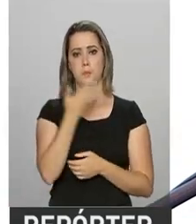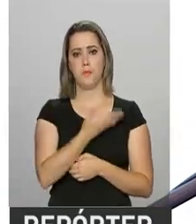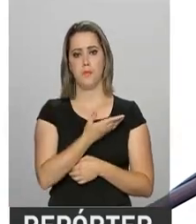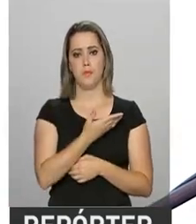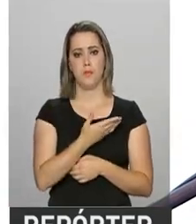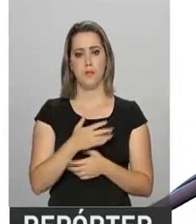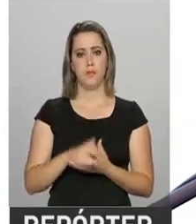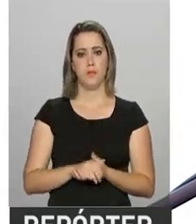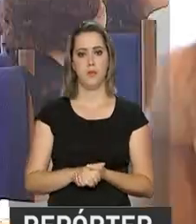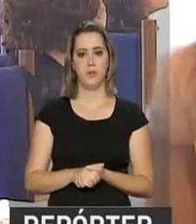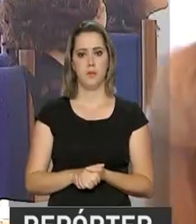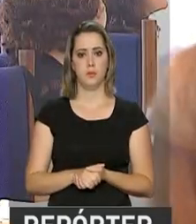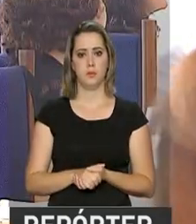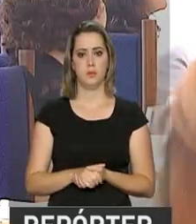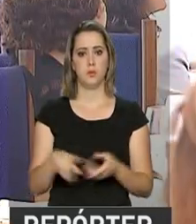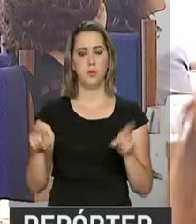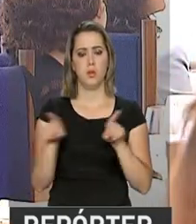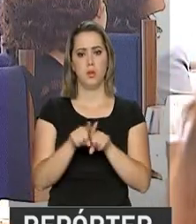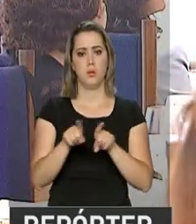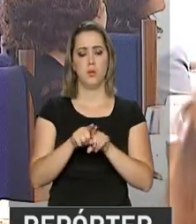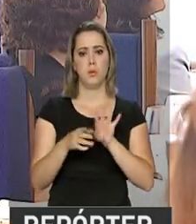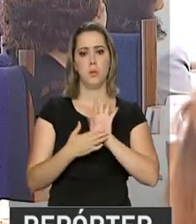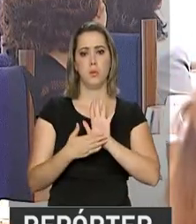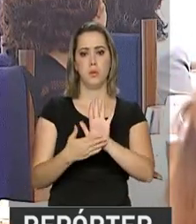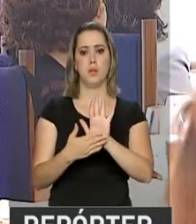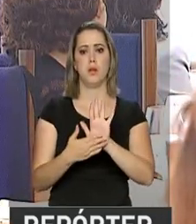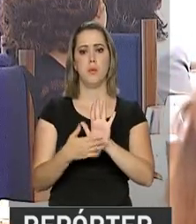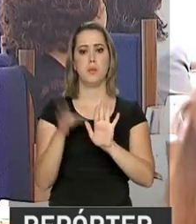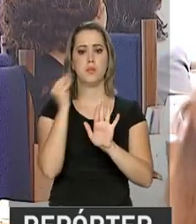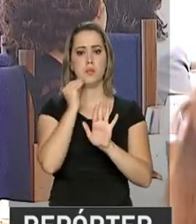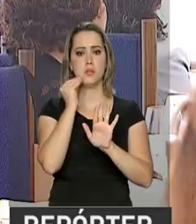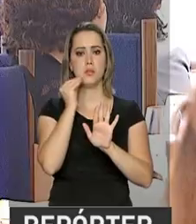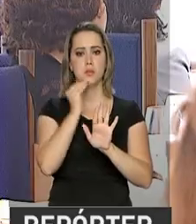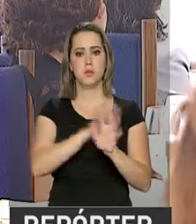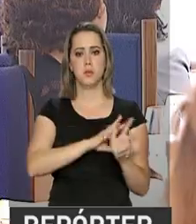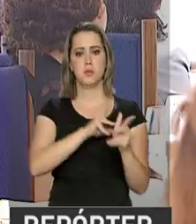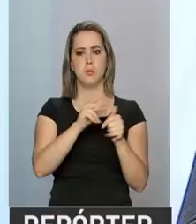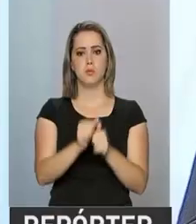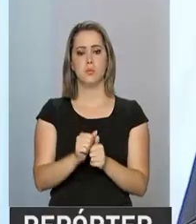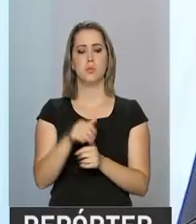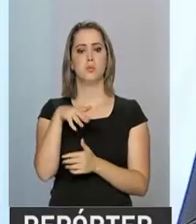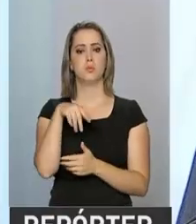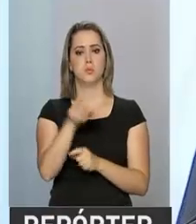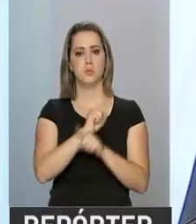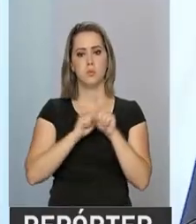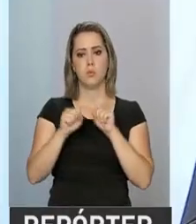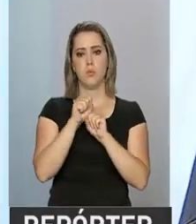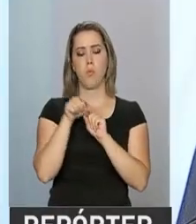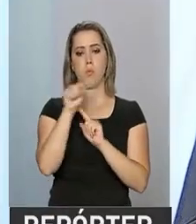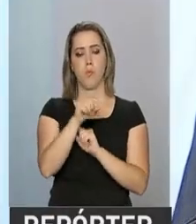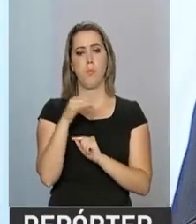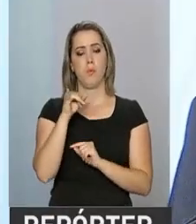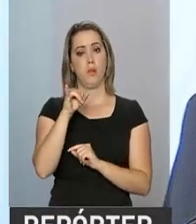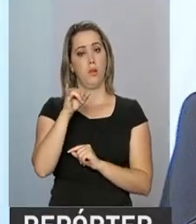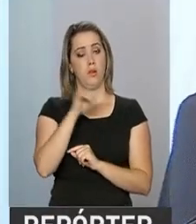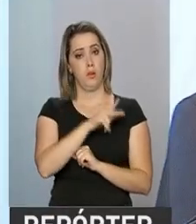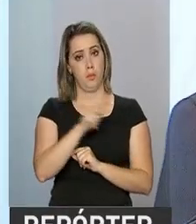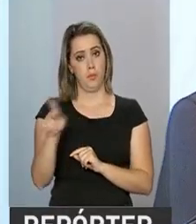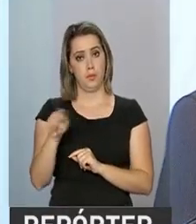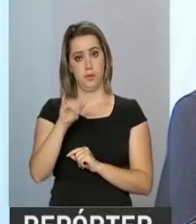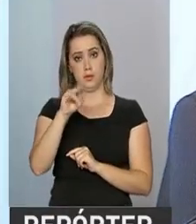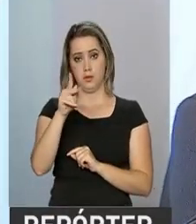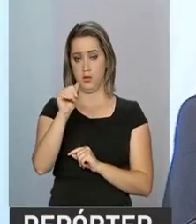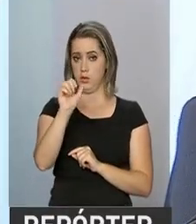Pascal mut Bell também apresentaram experiências internacionais na área social o Presidente do Instituto de Pesquisa Econômica